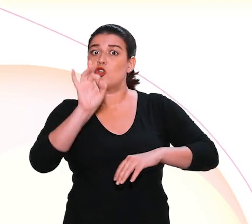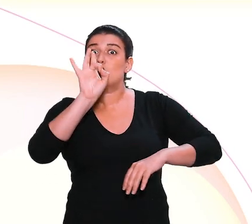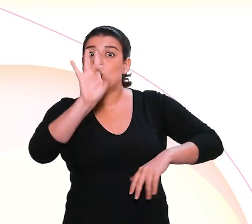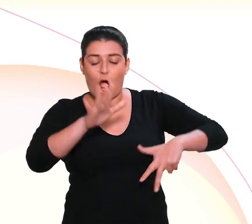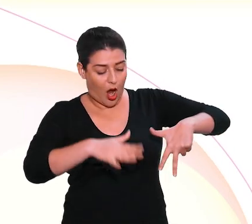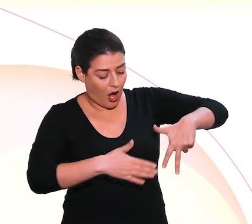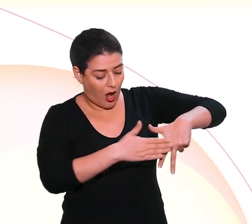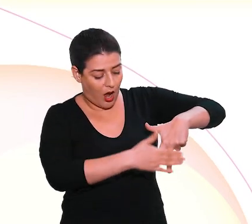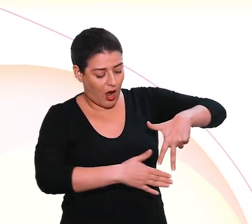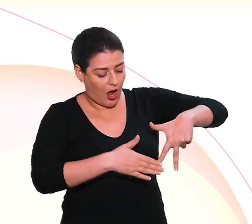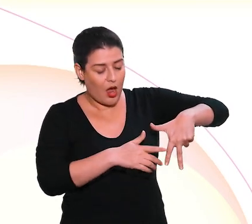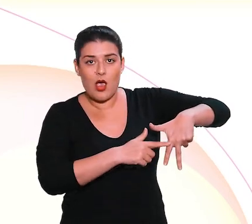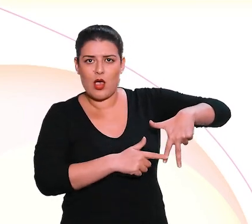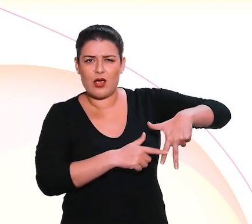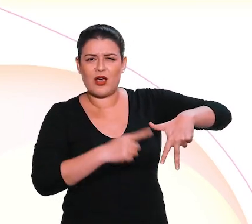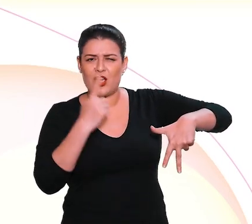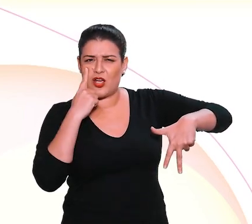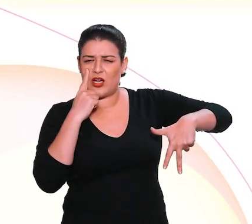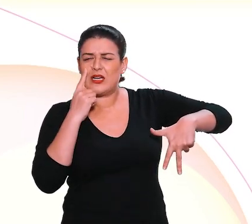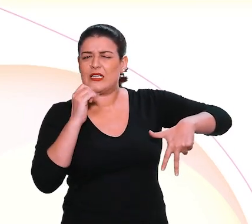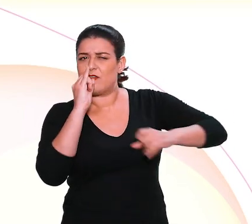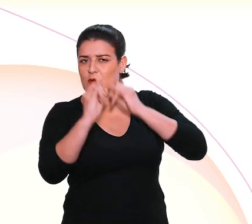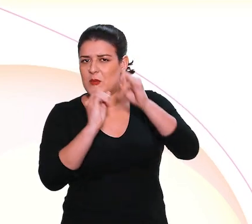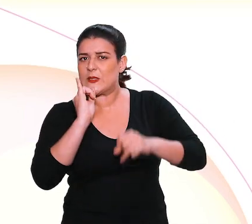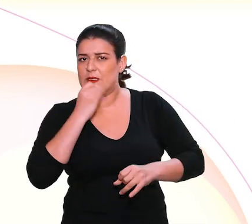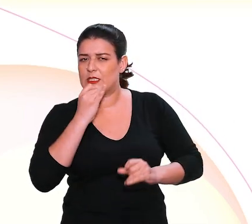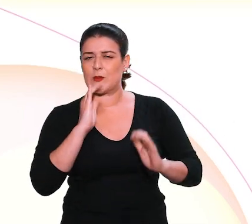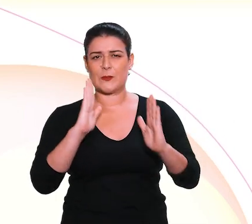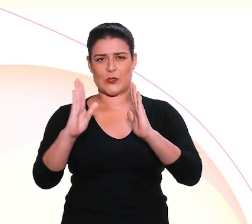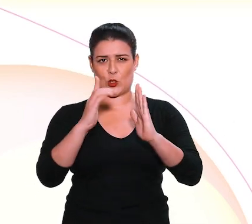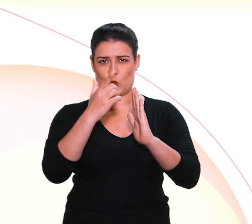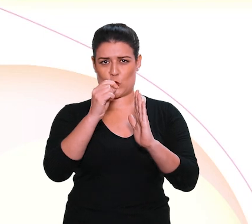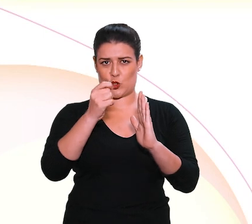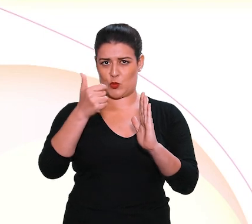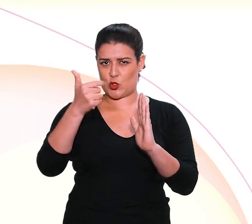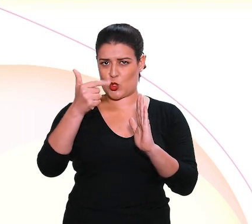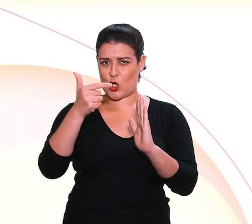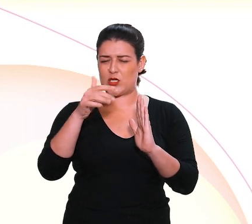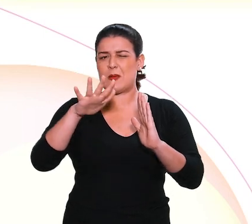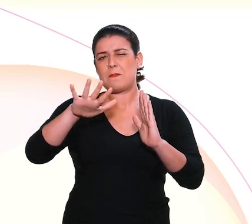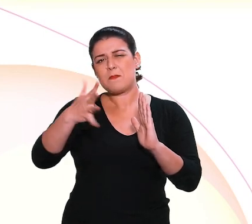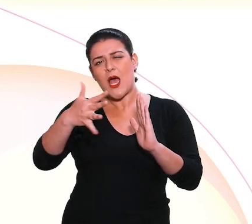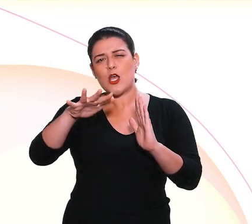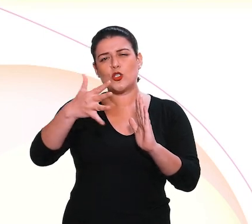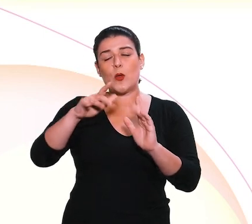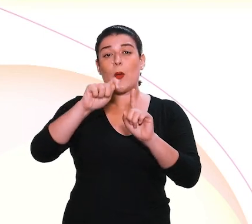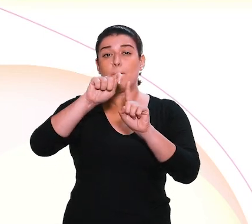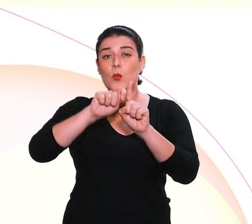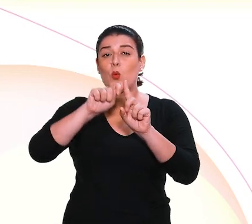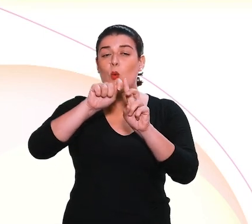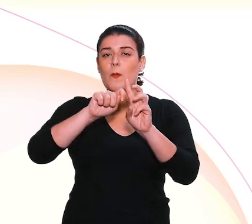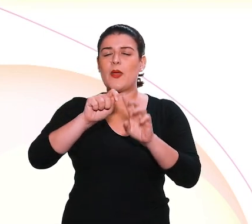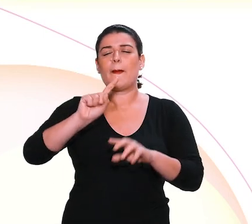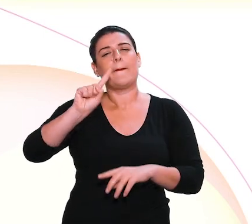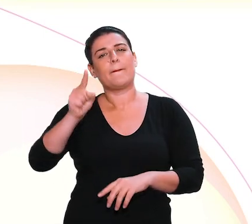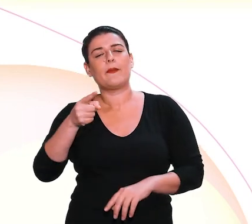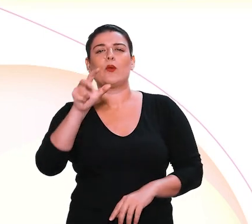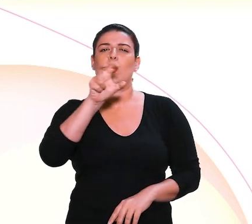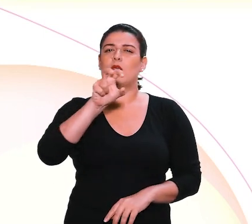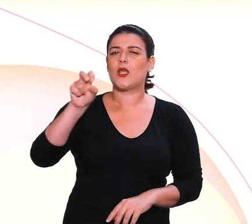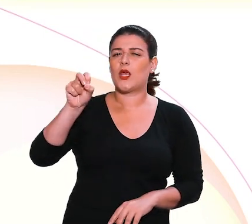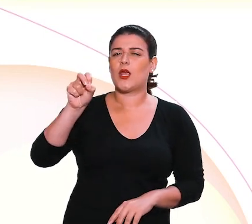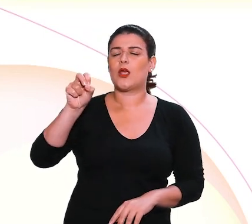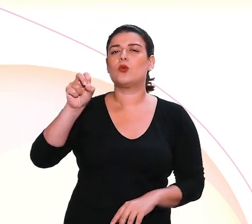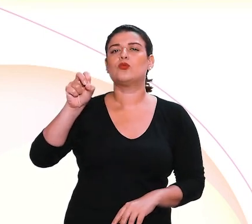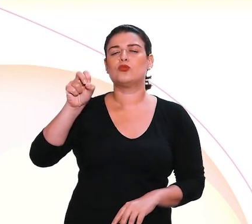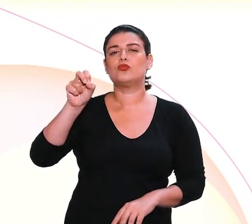inferiores. E olha que coisa triste, em 2012, a estimativa era uma média mensal de